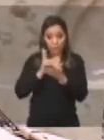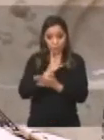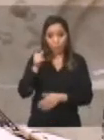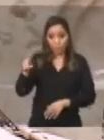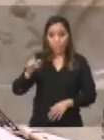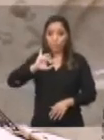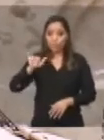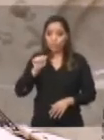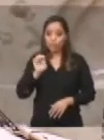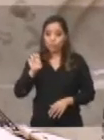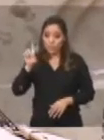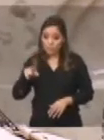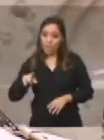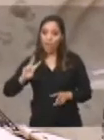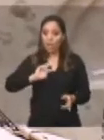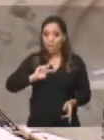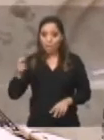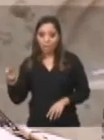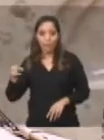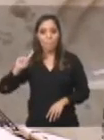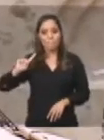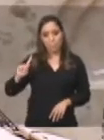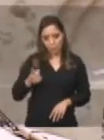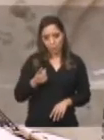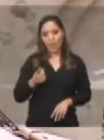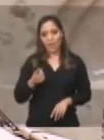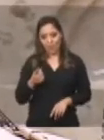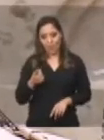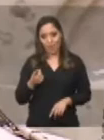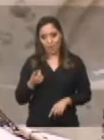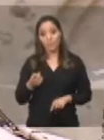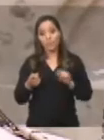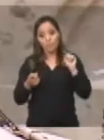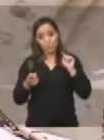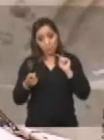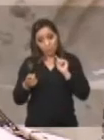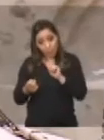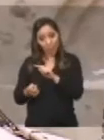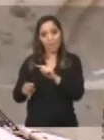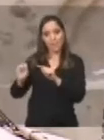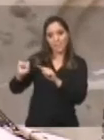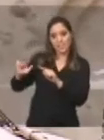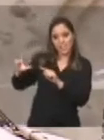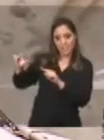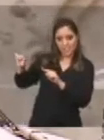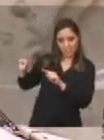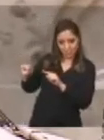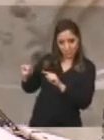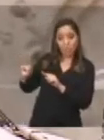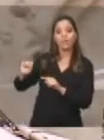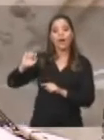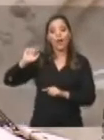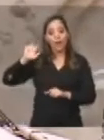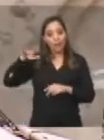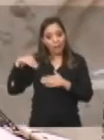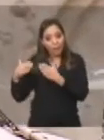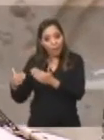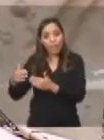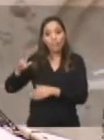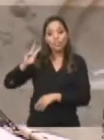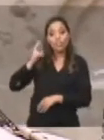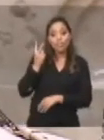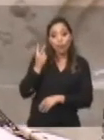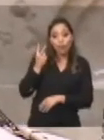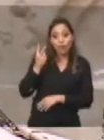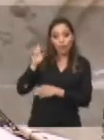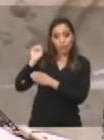José Francisco transferiu R$1.000 para a conta corrente de Silas. Em seguida, foram realizados mais 2 depósitos, esses em dinheiro